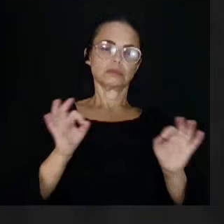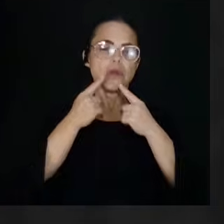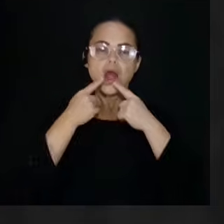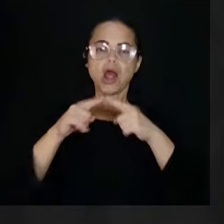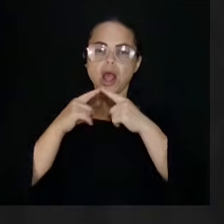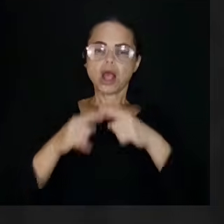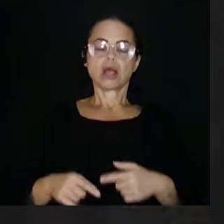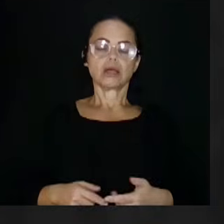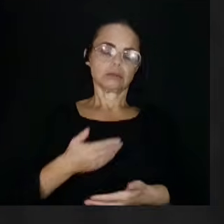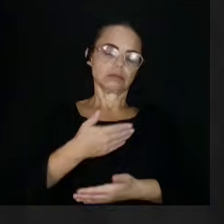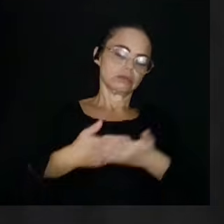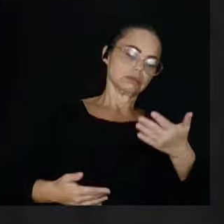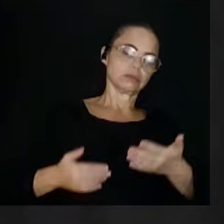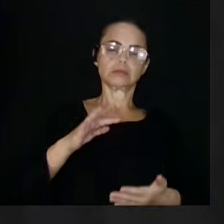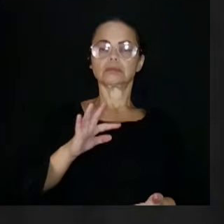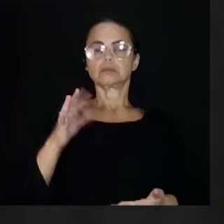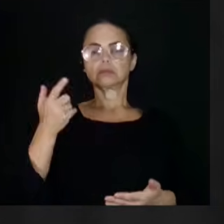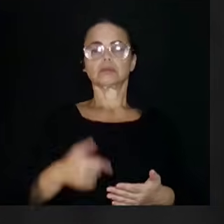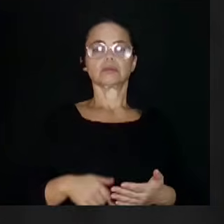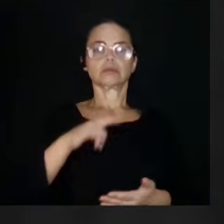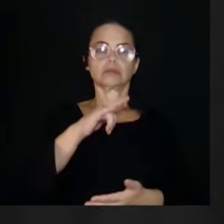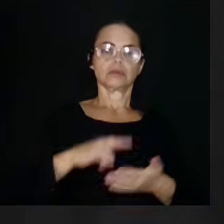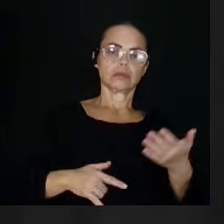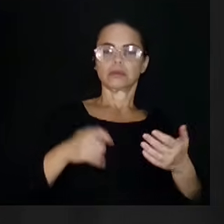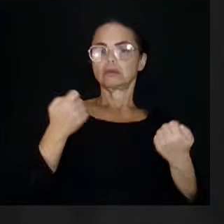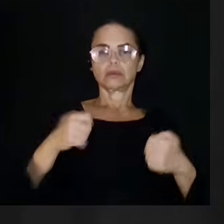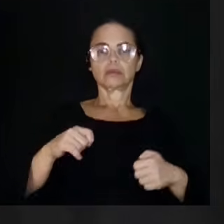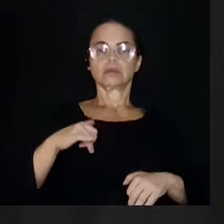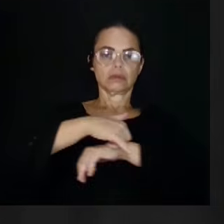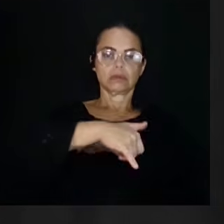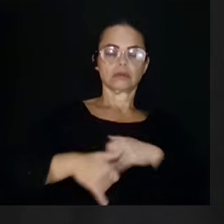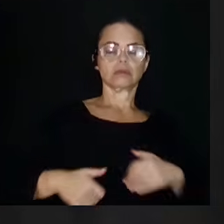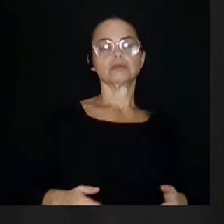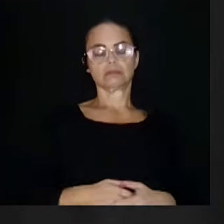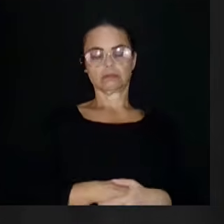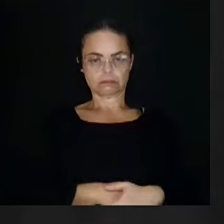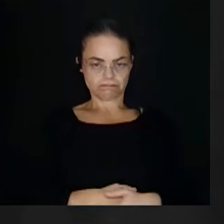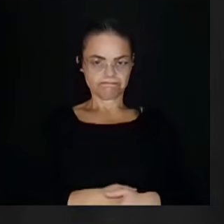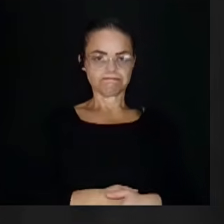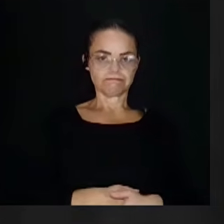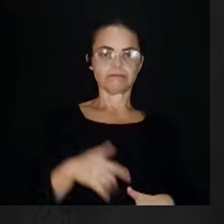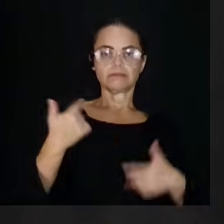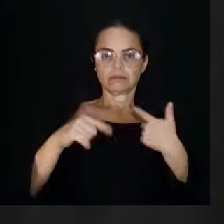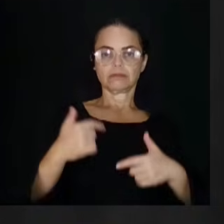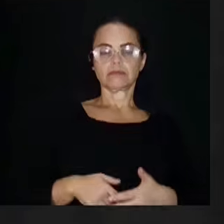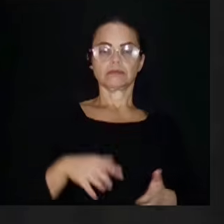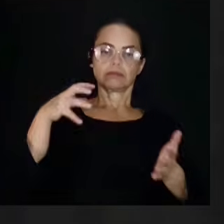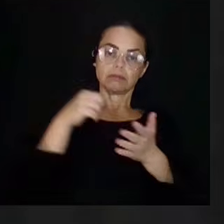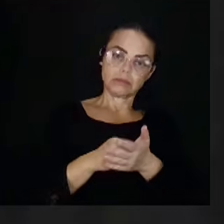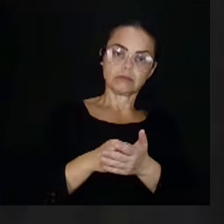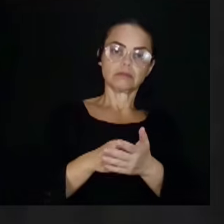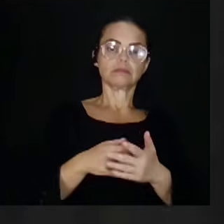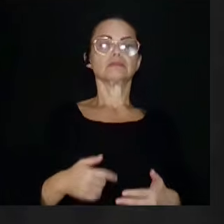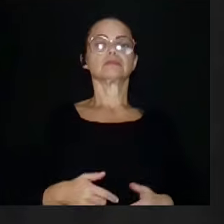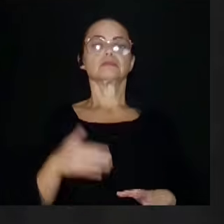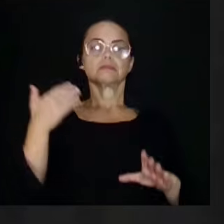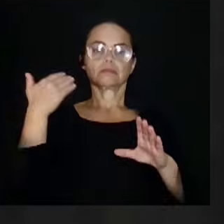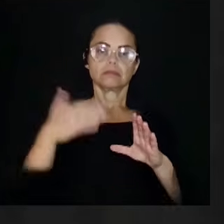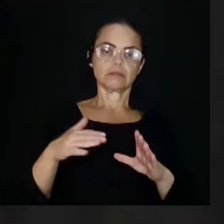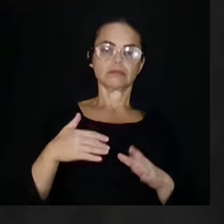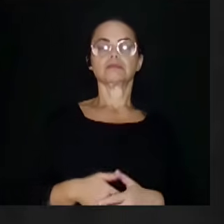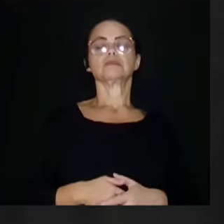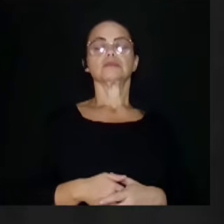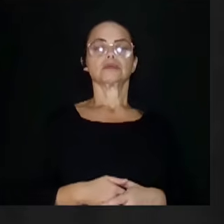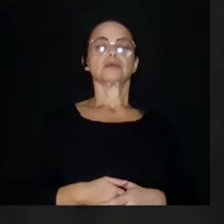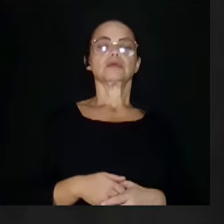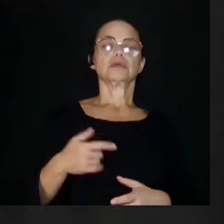meus exames. Então ele não vai precisar faltar do serviço para ir lá agendar uma consulta. Aí ele vai marcar essa consulta por telefone. E às